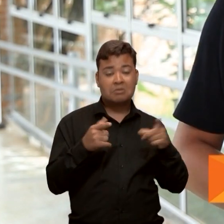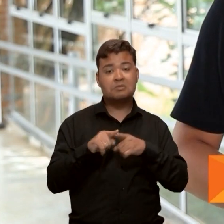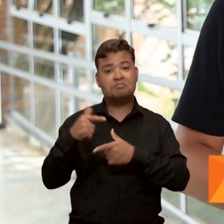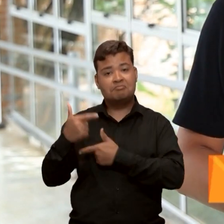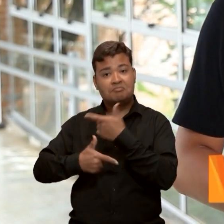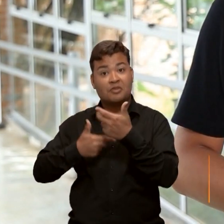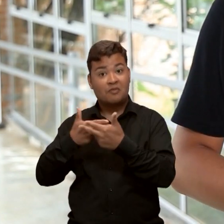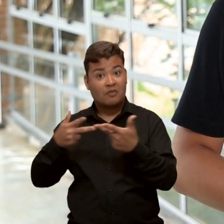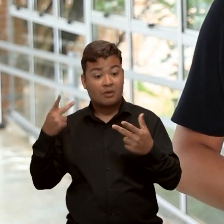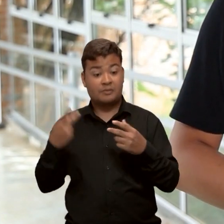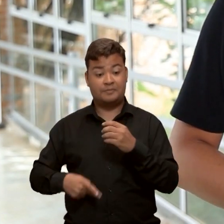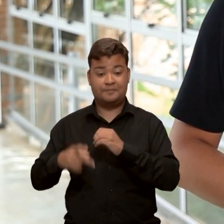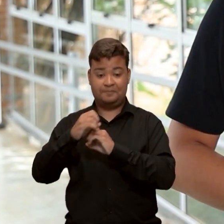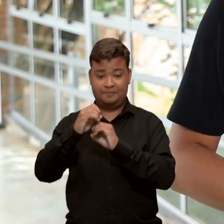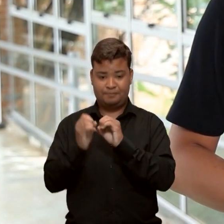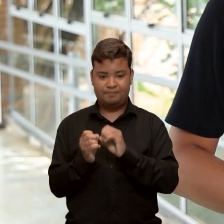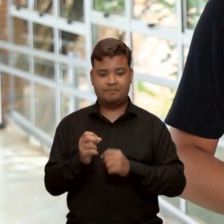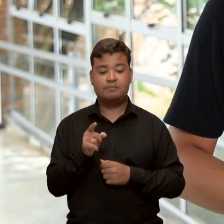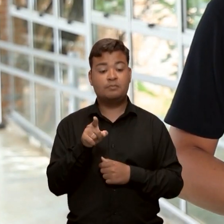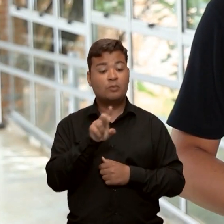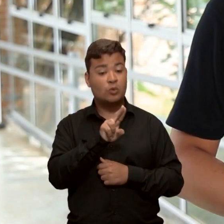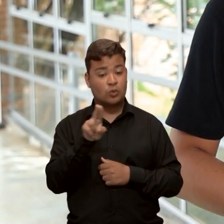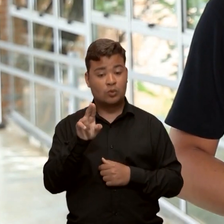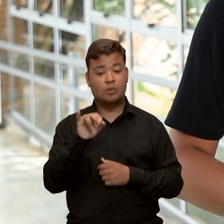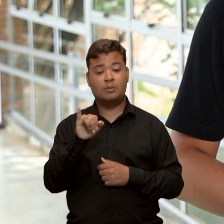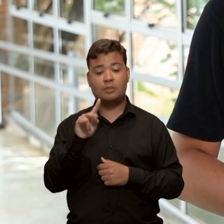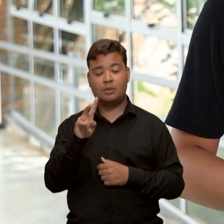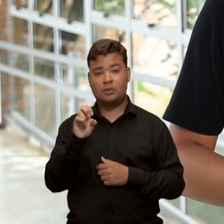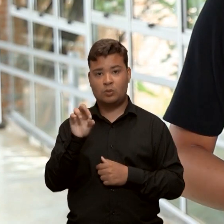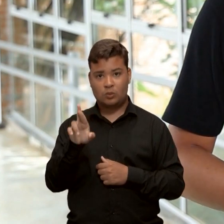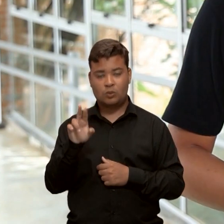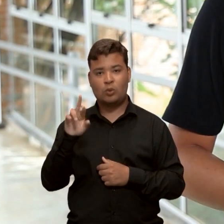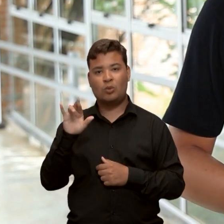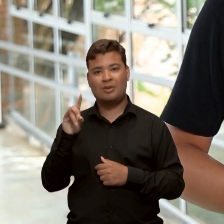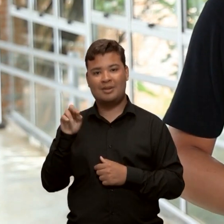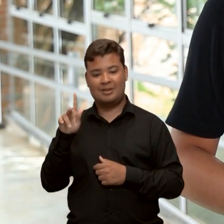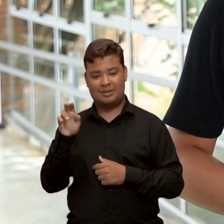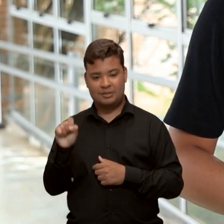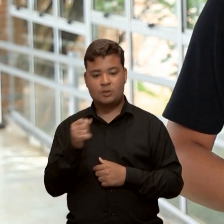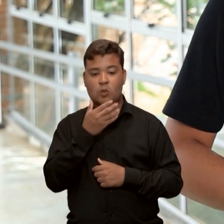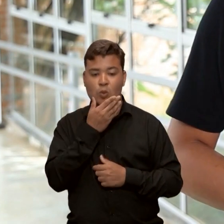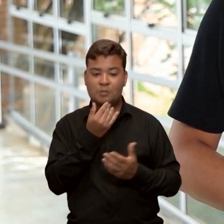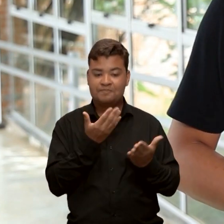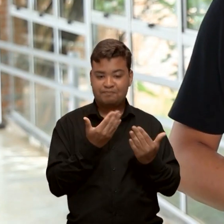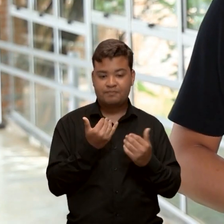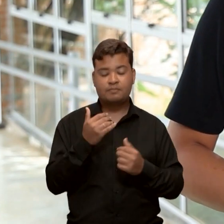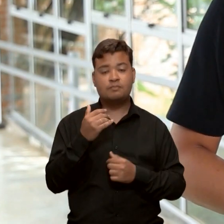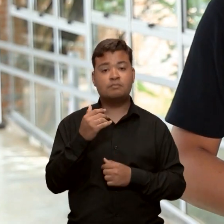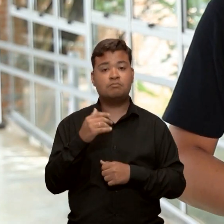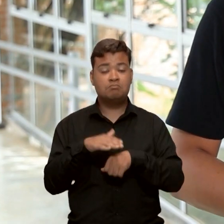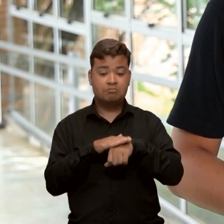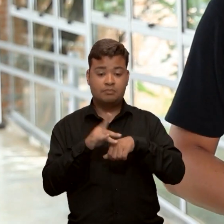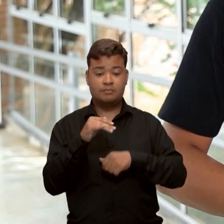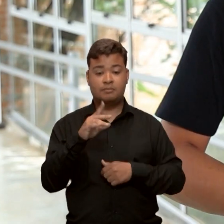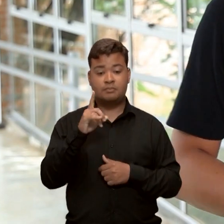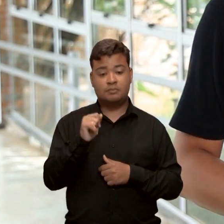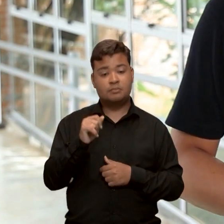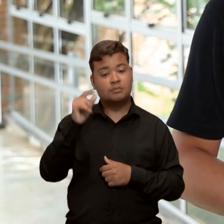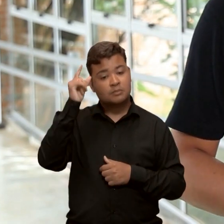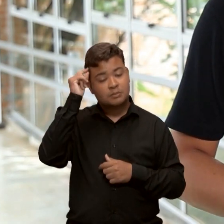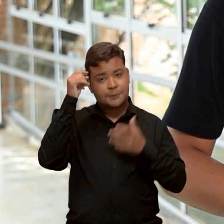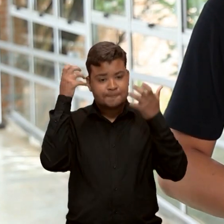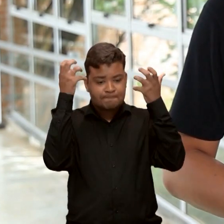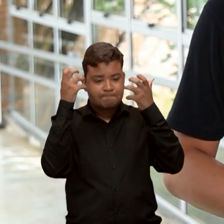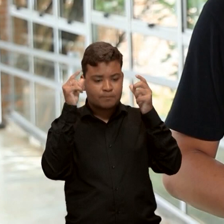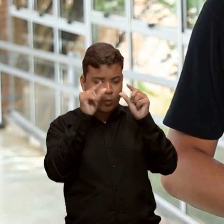da universidade. Meu nome é Igor Rodrigues e sou um homem jovem, pardo, com cabelos escuros, curtos e